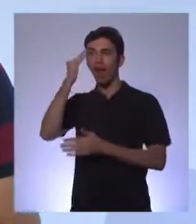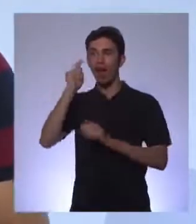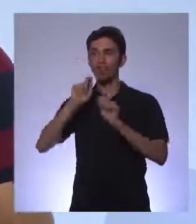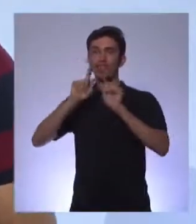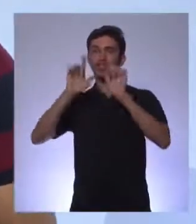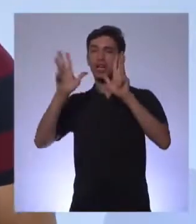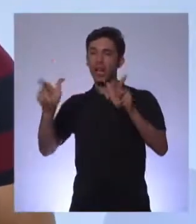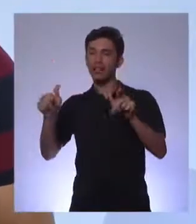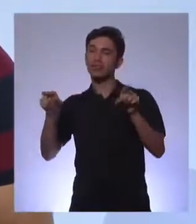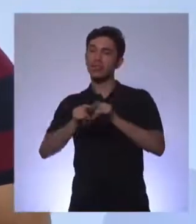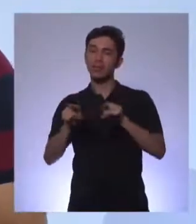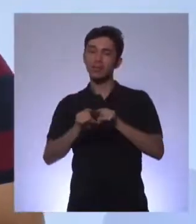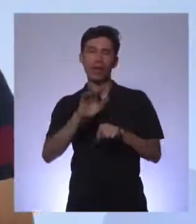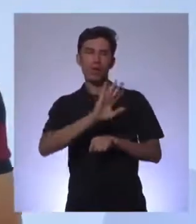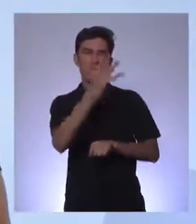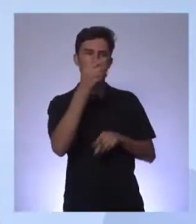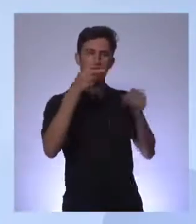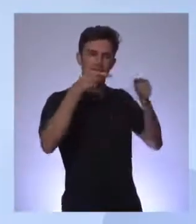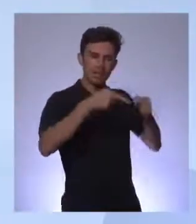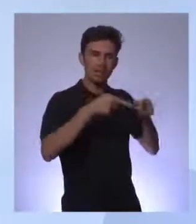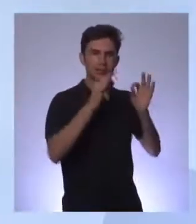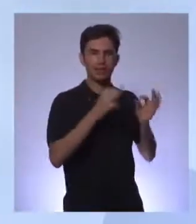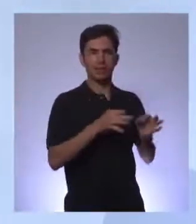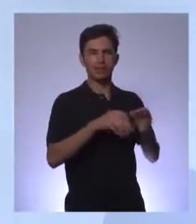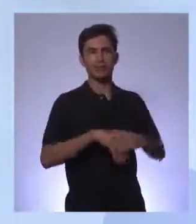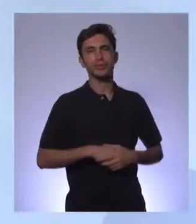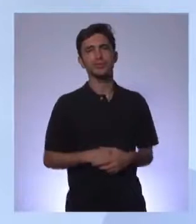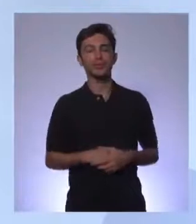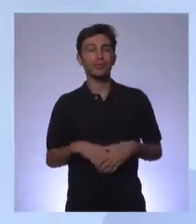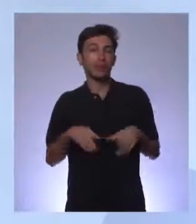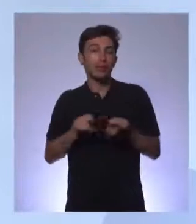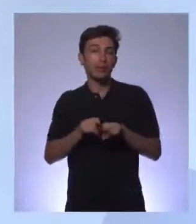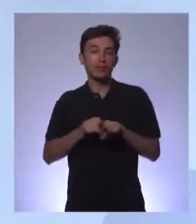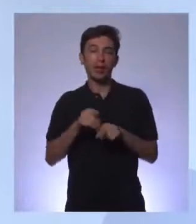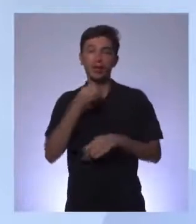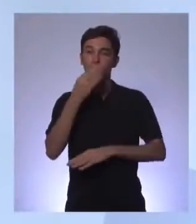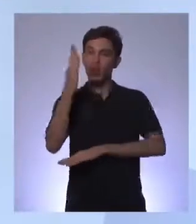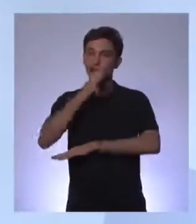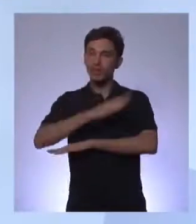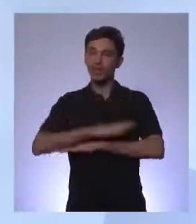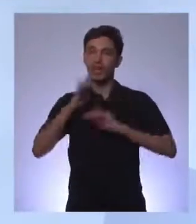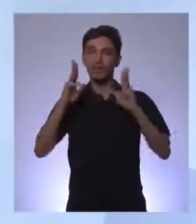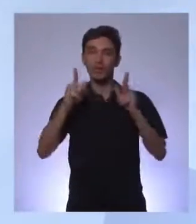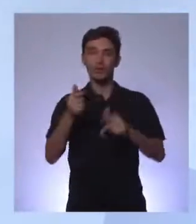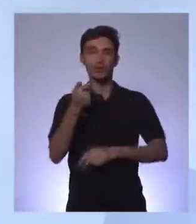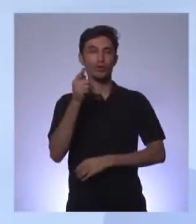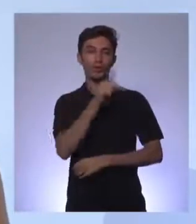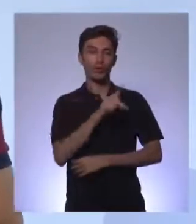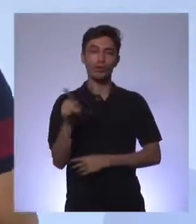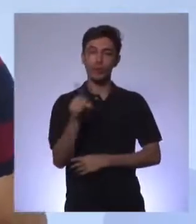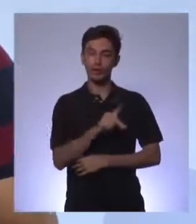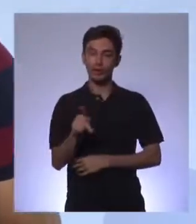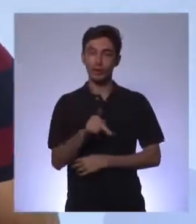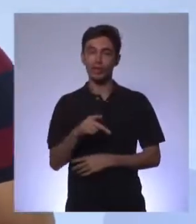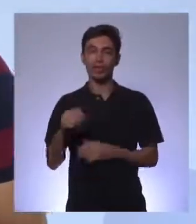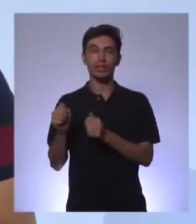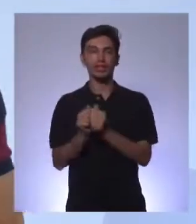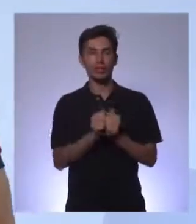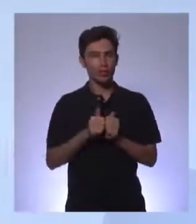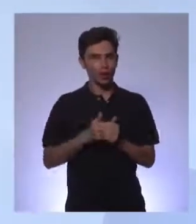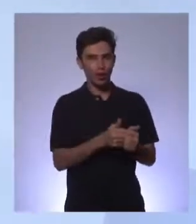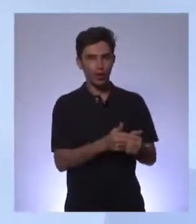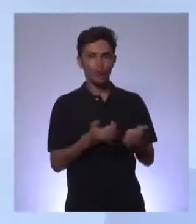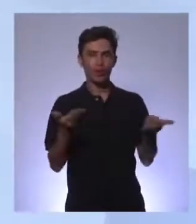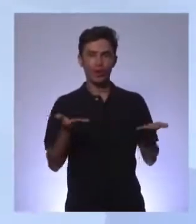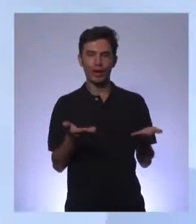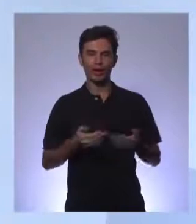mais específicos. Nós também iremos desejar uma boa tarde para os professores que estão nos